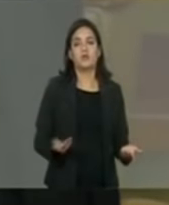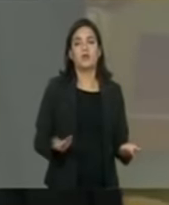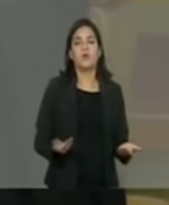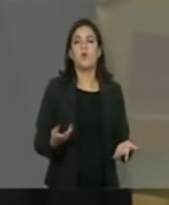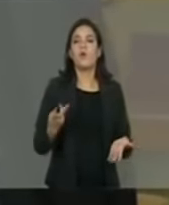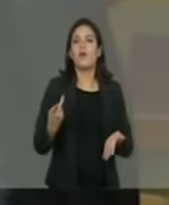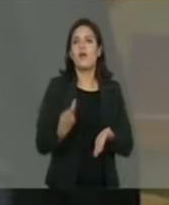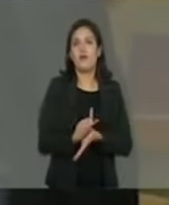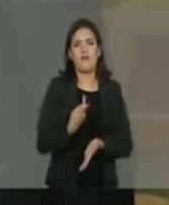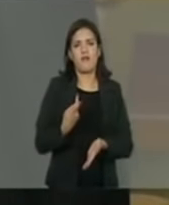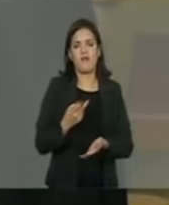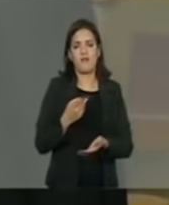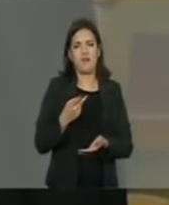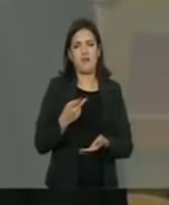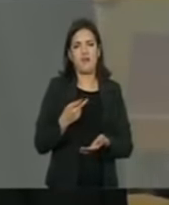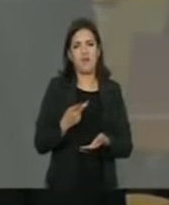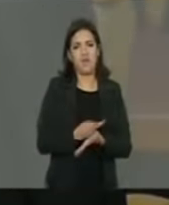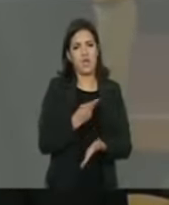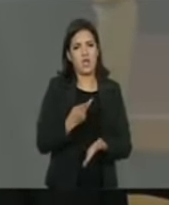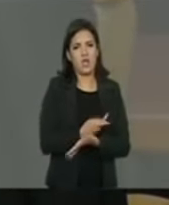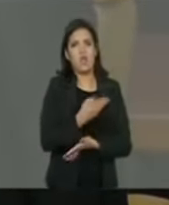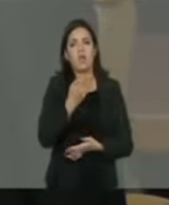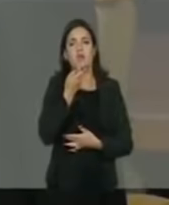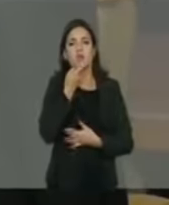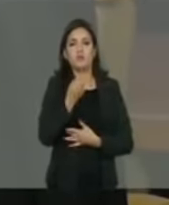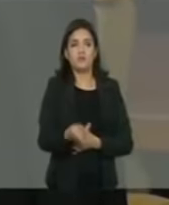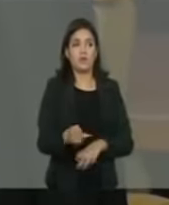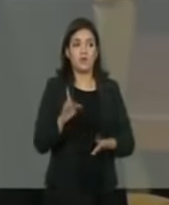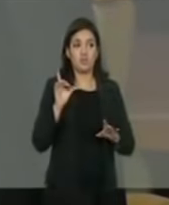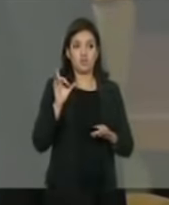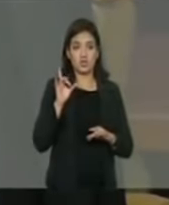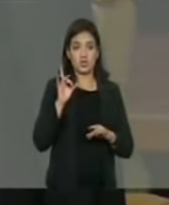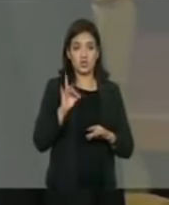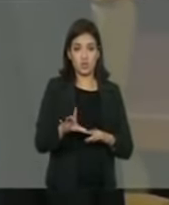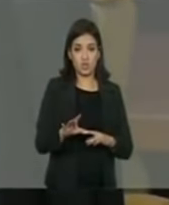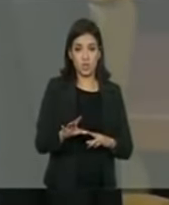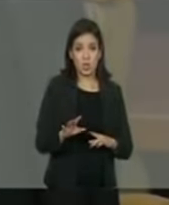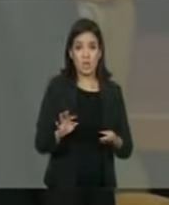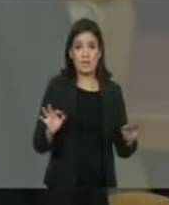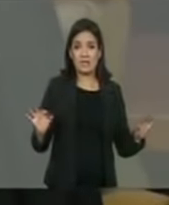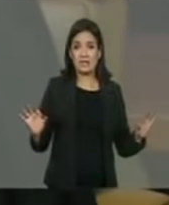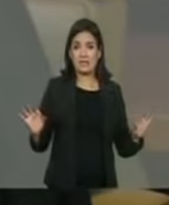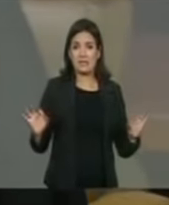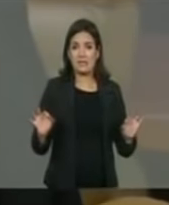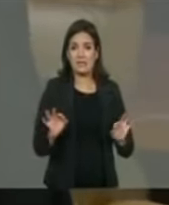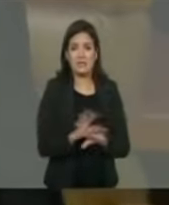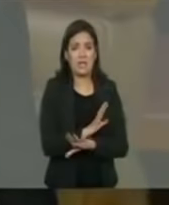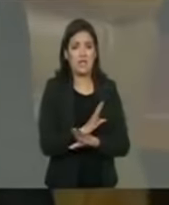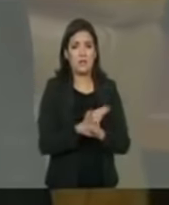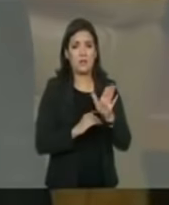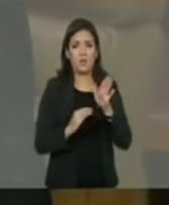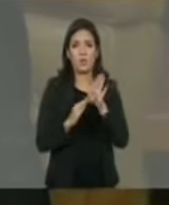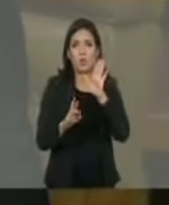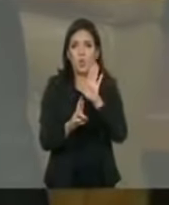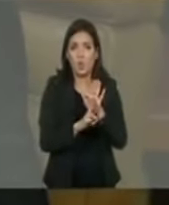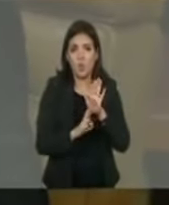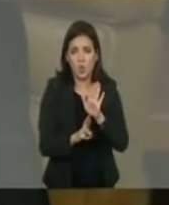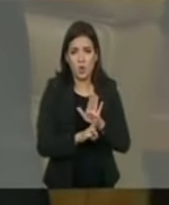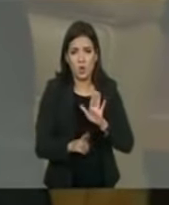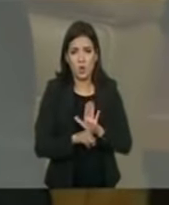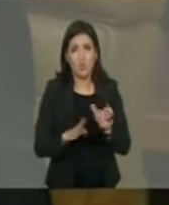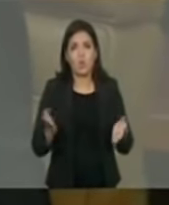se é que somente depois do esgotamento de todas as vias recursais